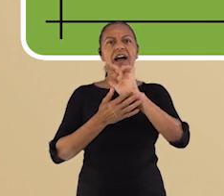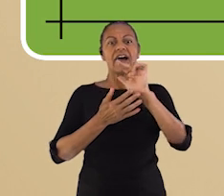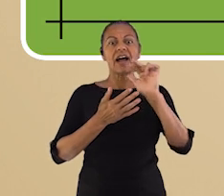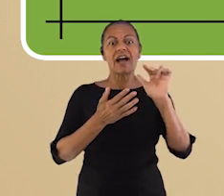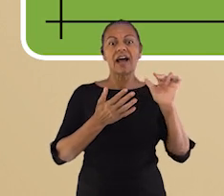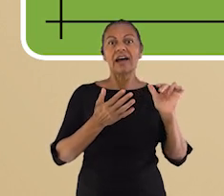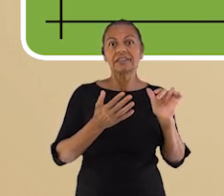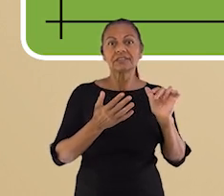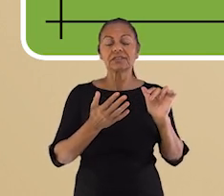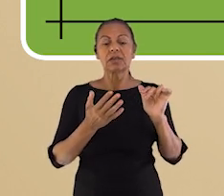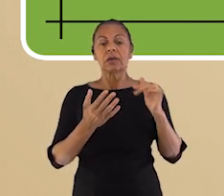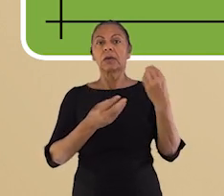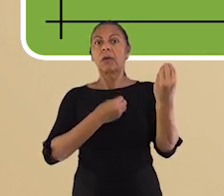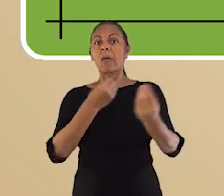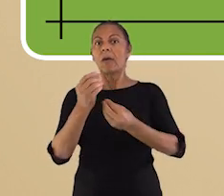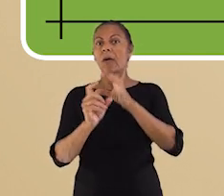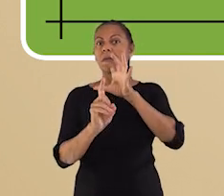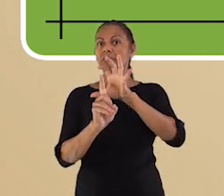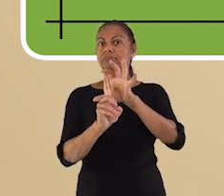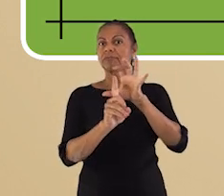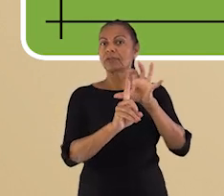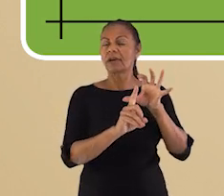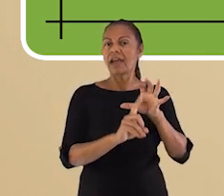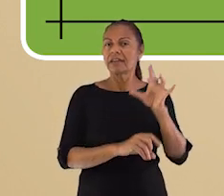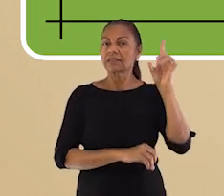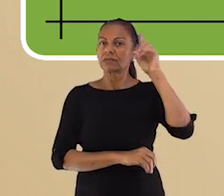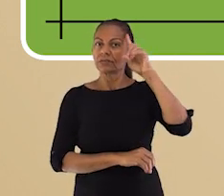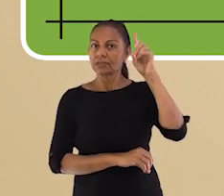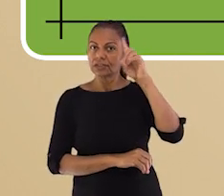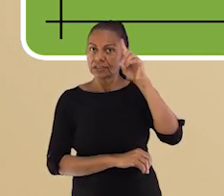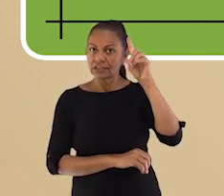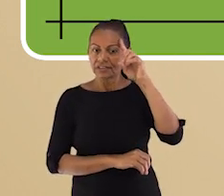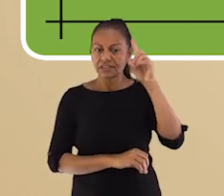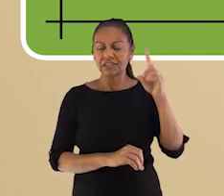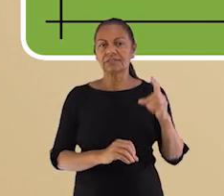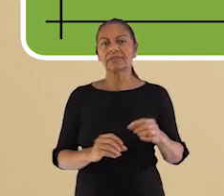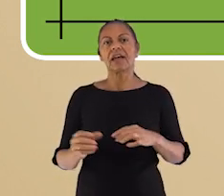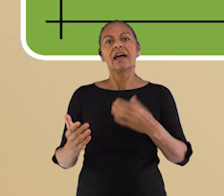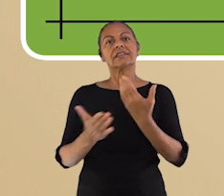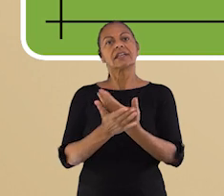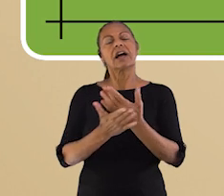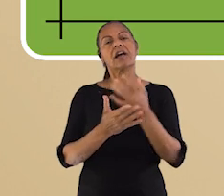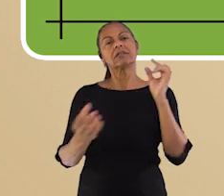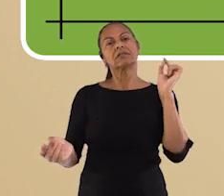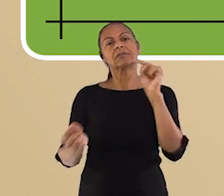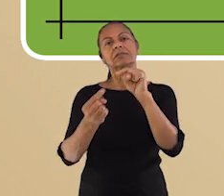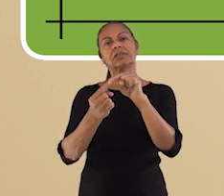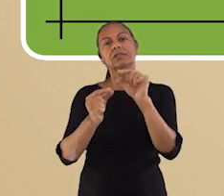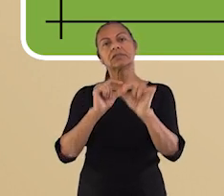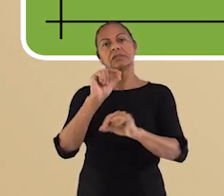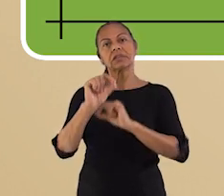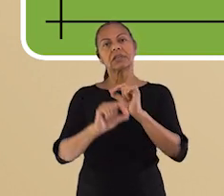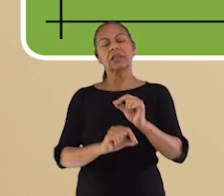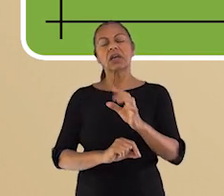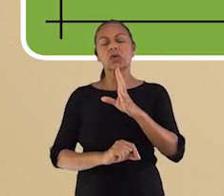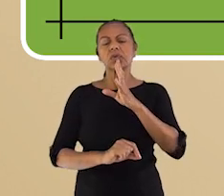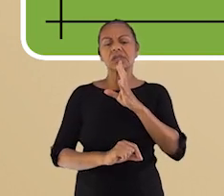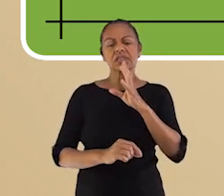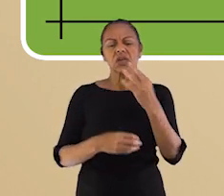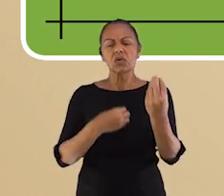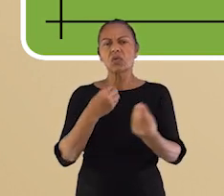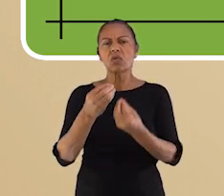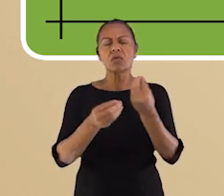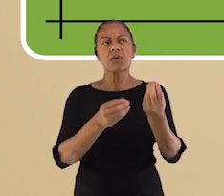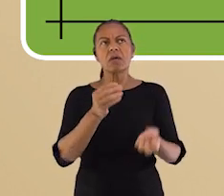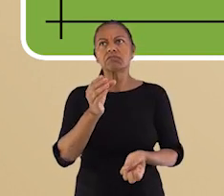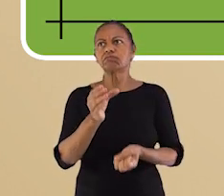equilíbrio termodinâmicos cotidianas. Essa aula tem como objetivo conhecer o que é e como ocorre o